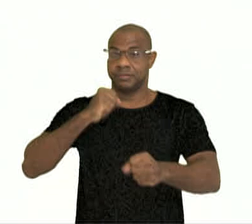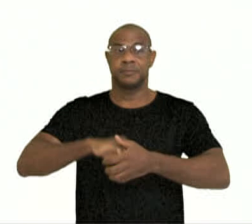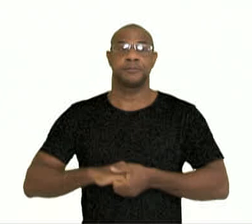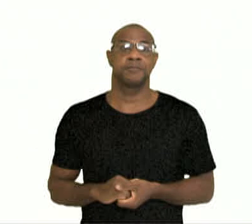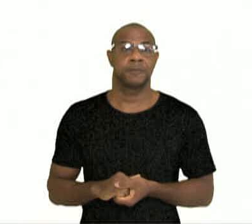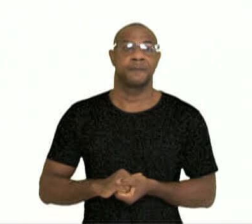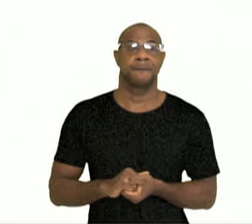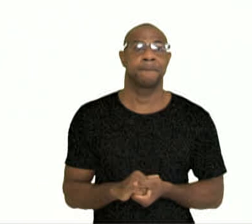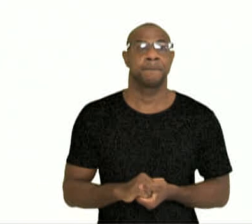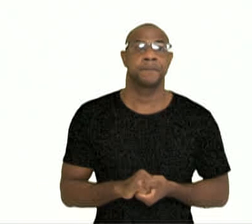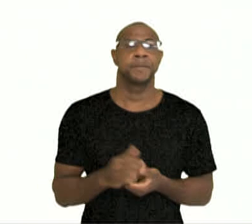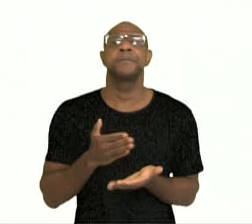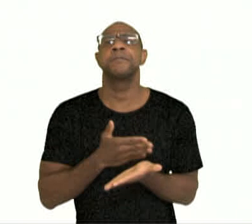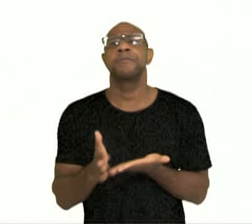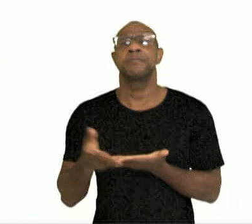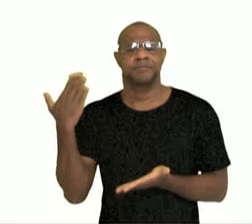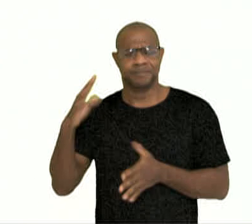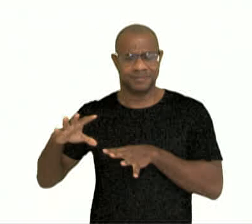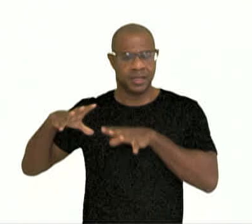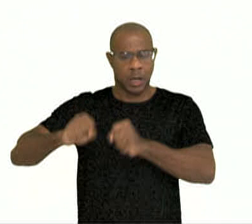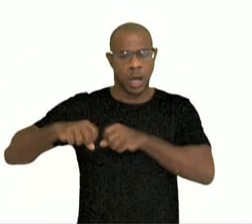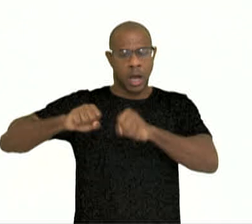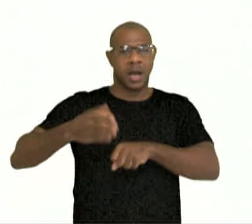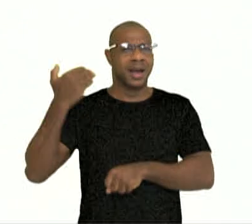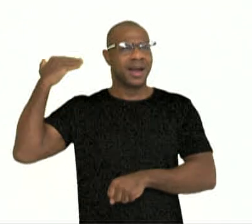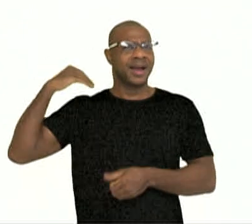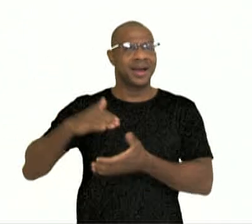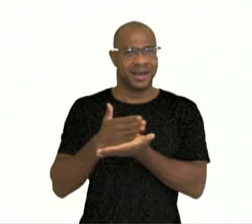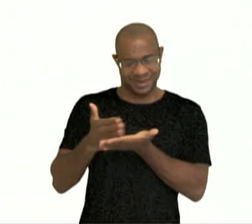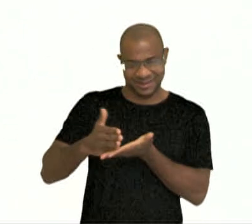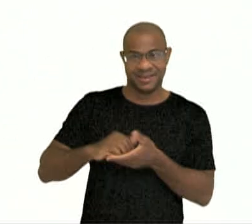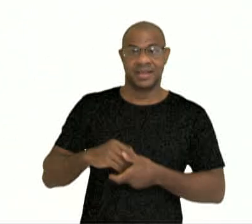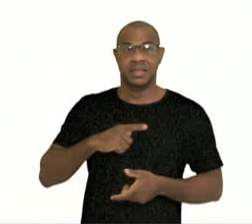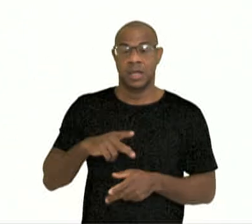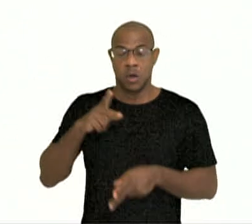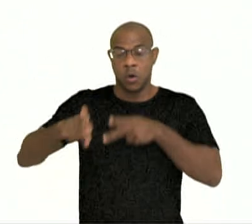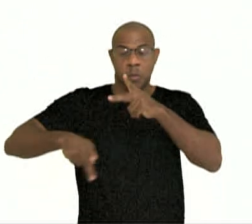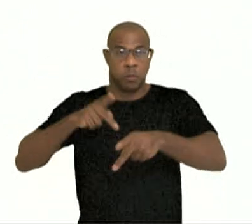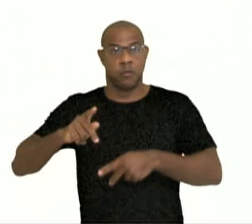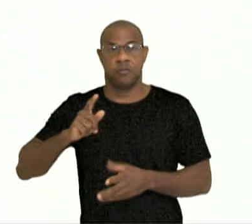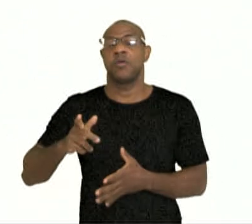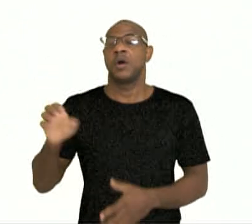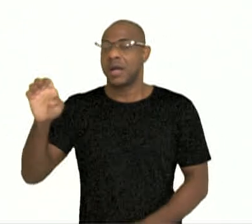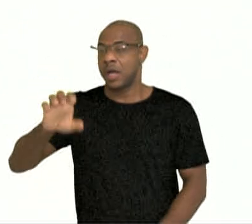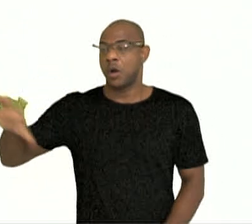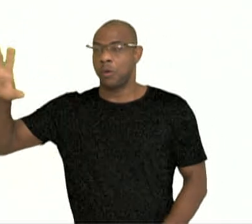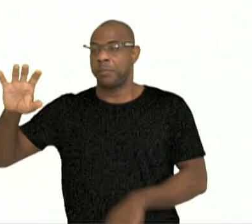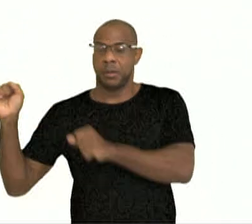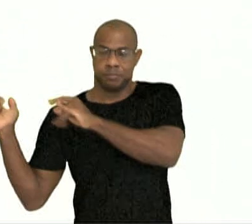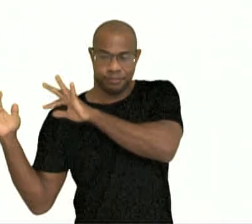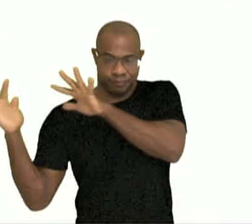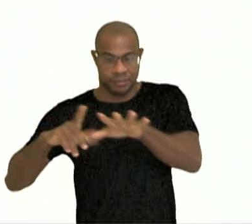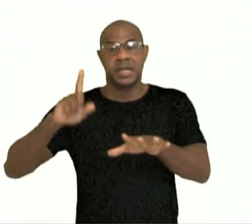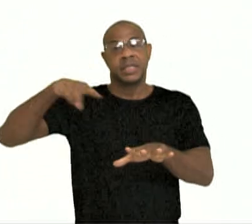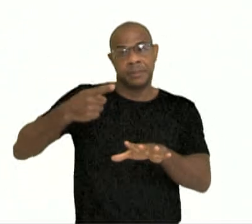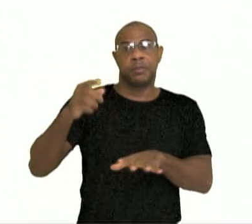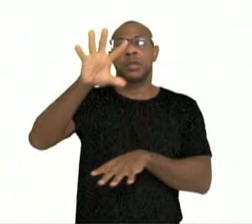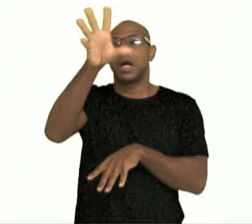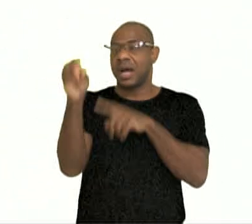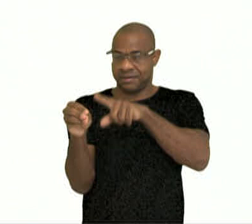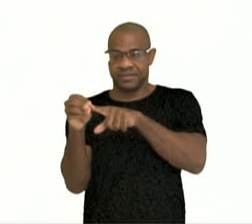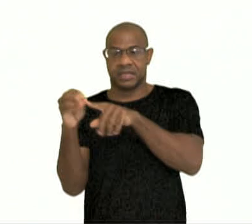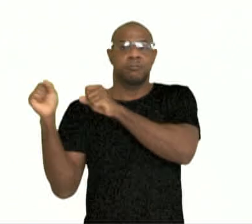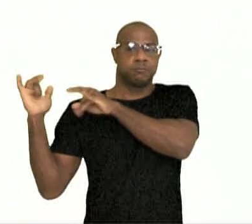território. No início da colonização, nós vamos ter a população europeia e depois os africanos que foram trazidos como escravos